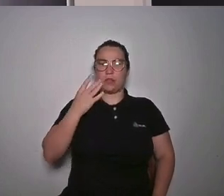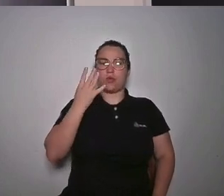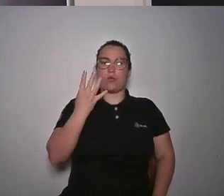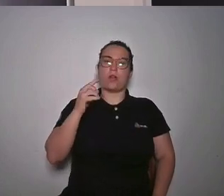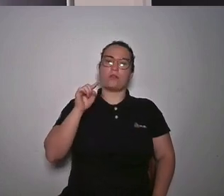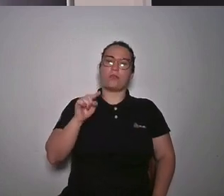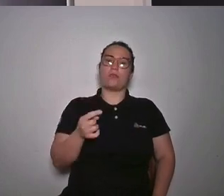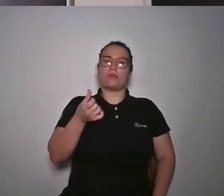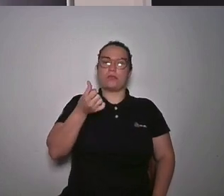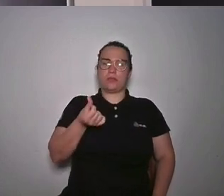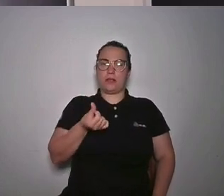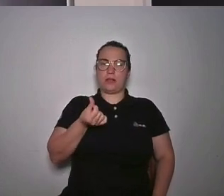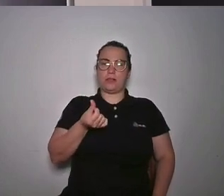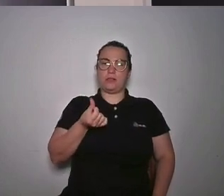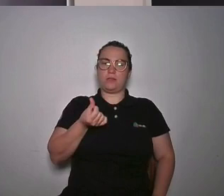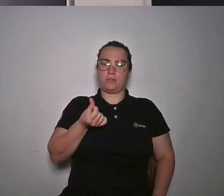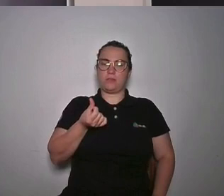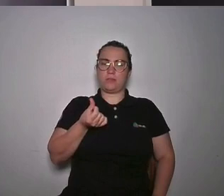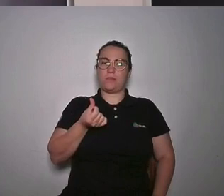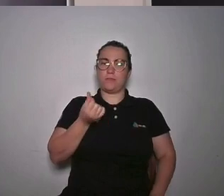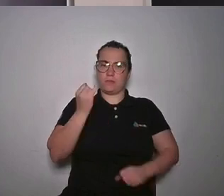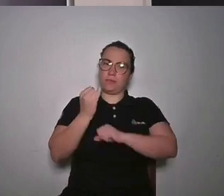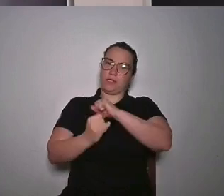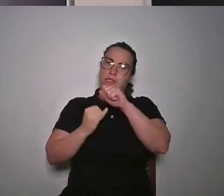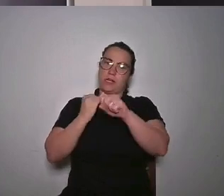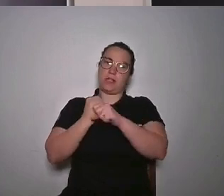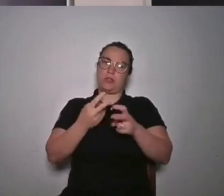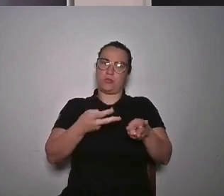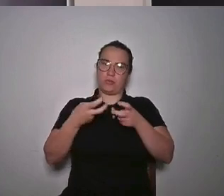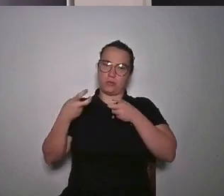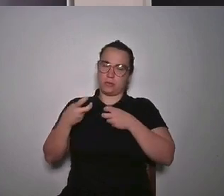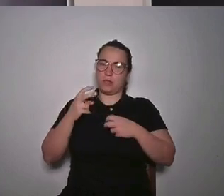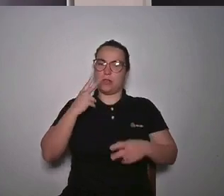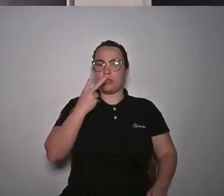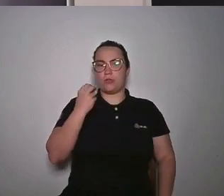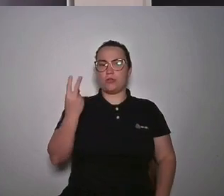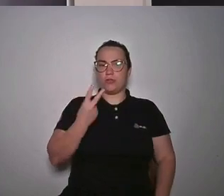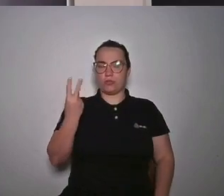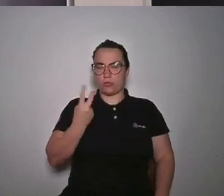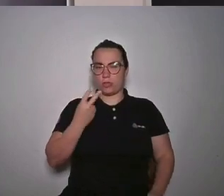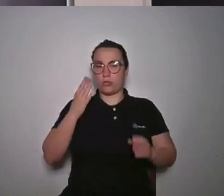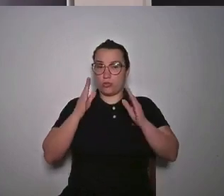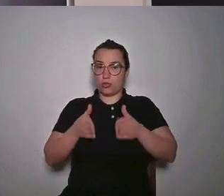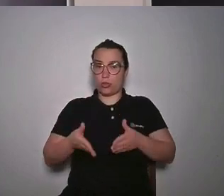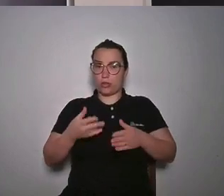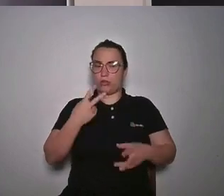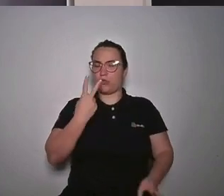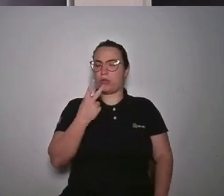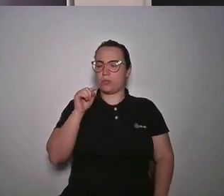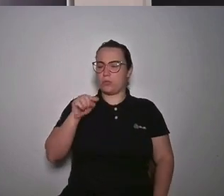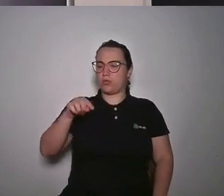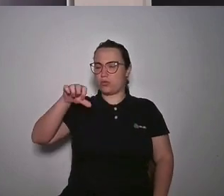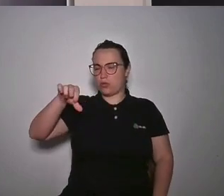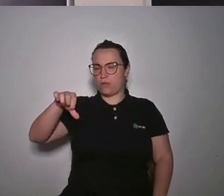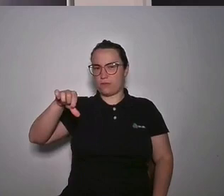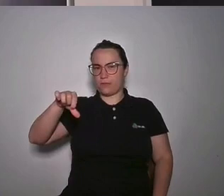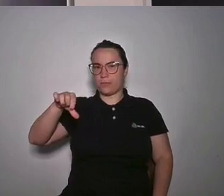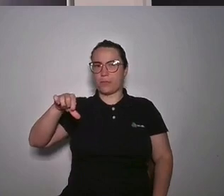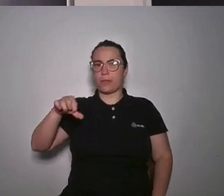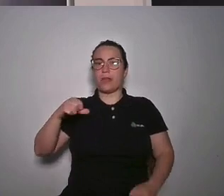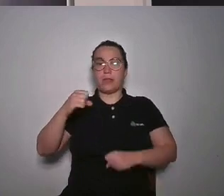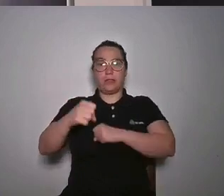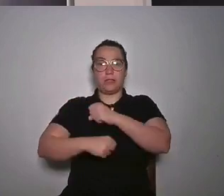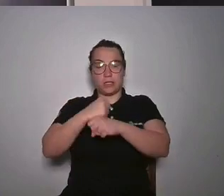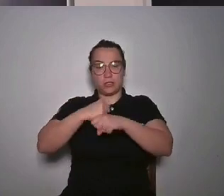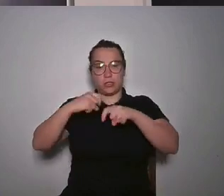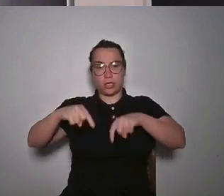4,6, isso captei na internet. Em 2022, já realizada, 2,9. Este ano está estimada